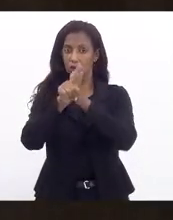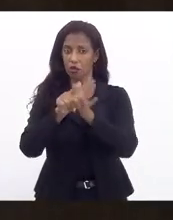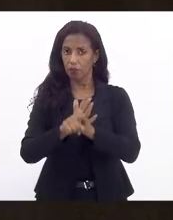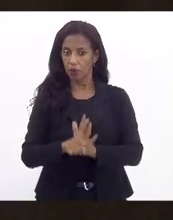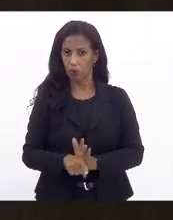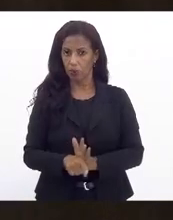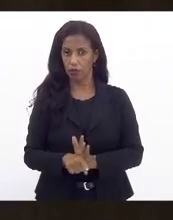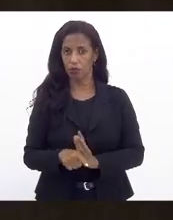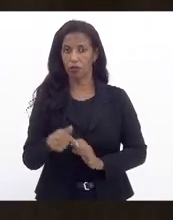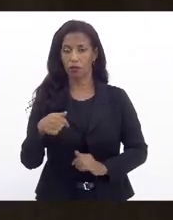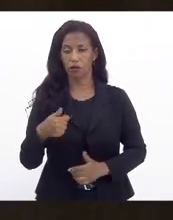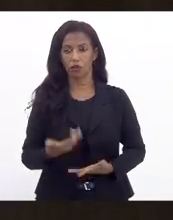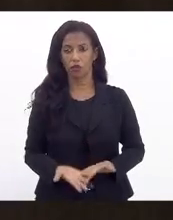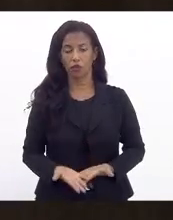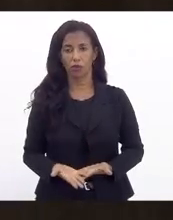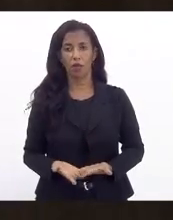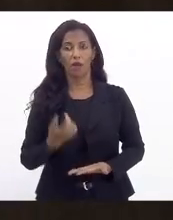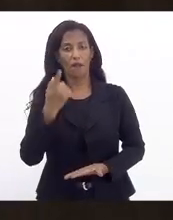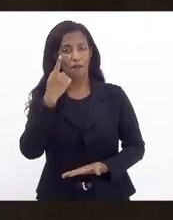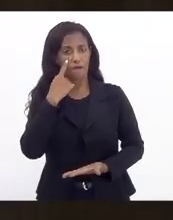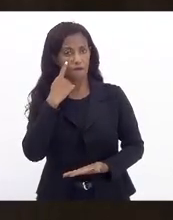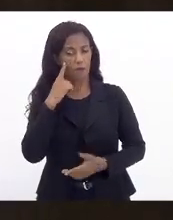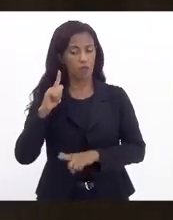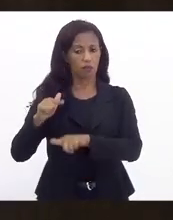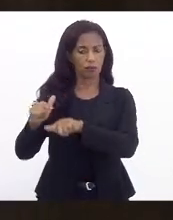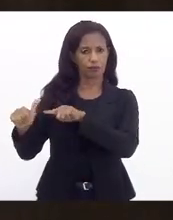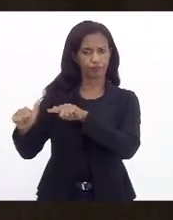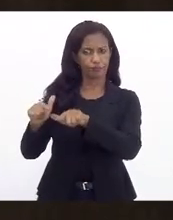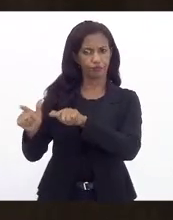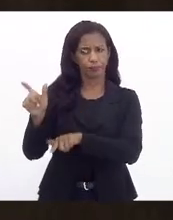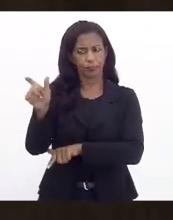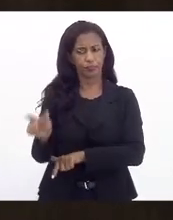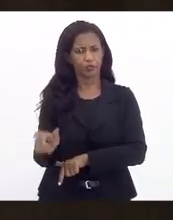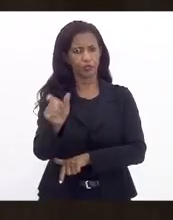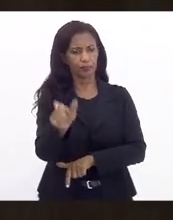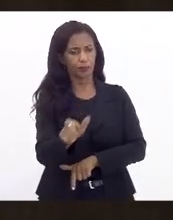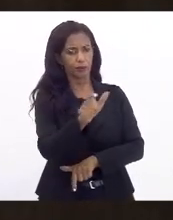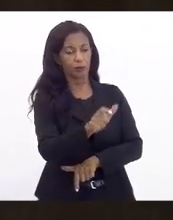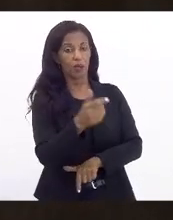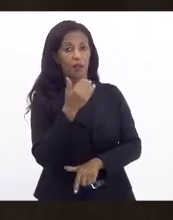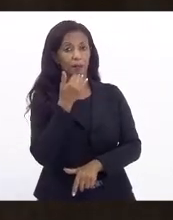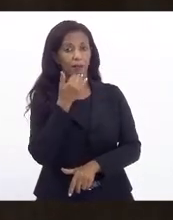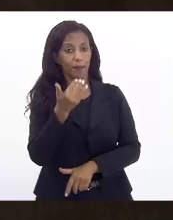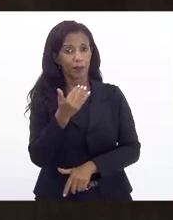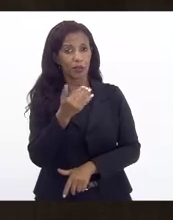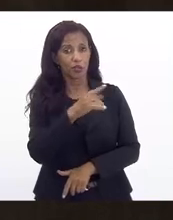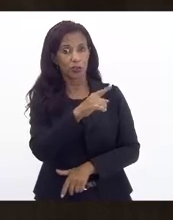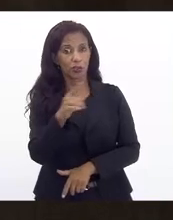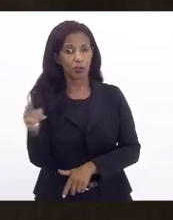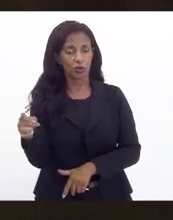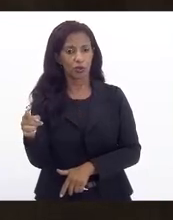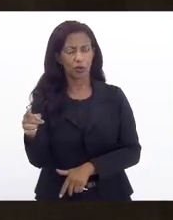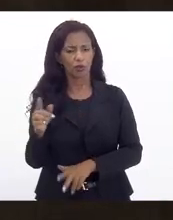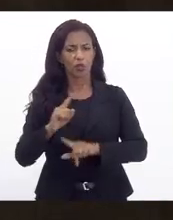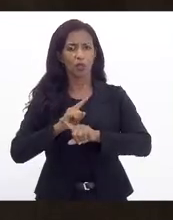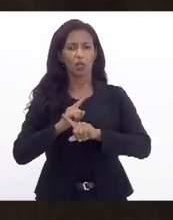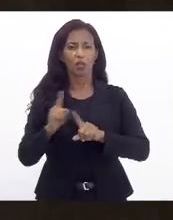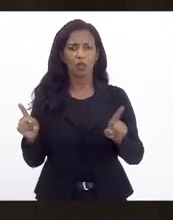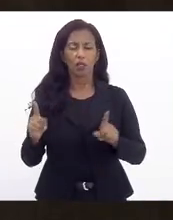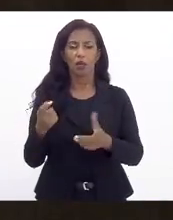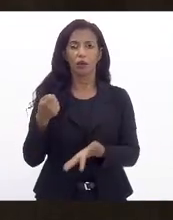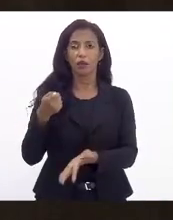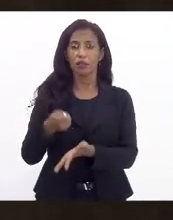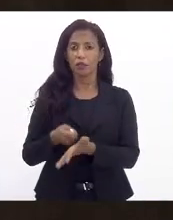apresentei aqui ouvi os servidores e os servidores me pediram que não insistisse que não